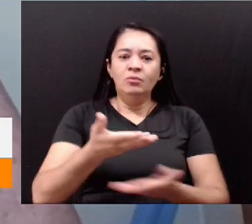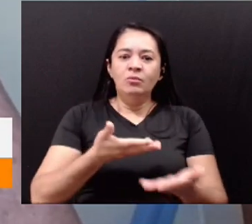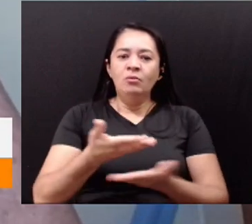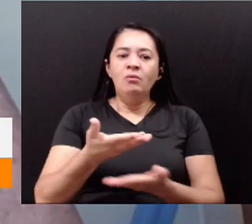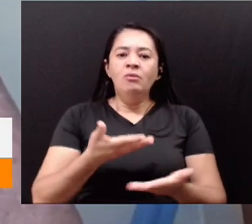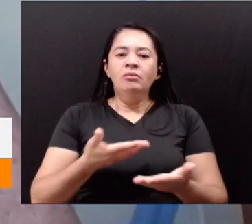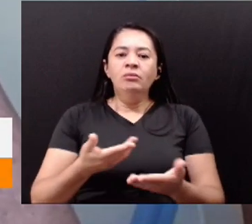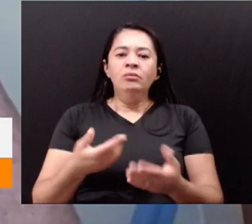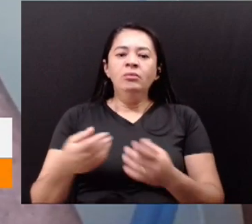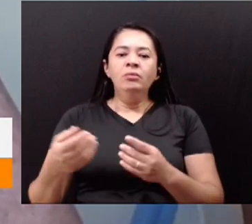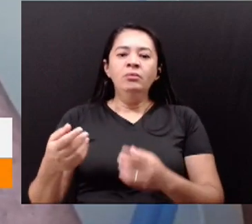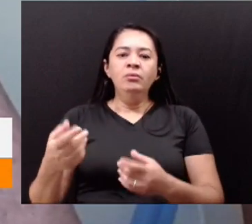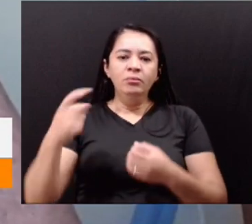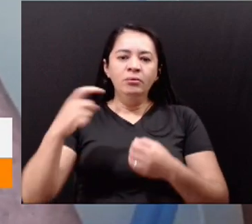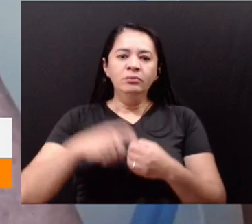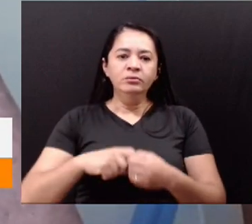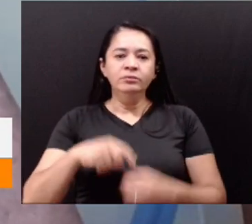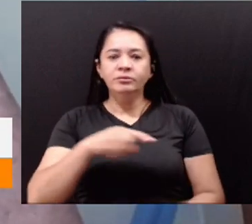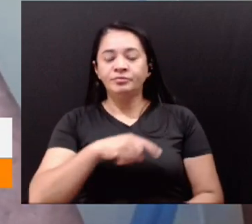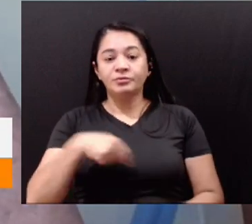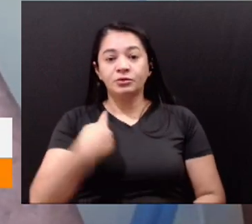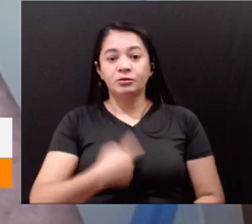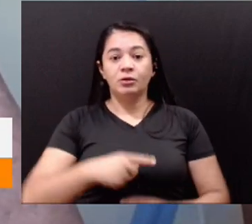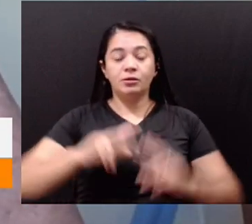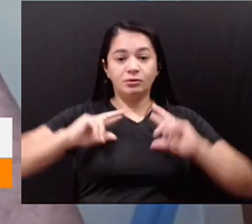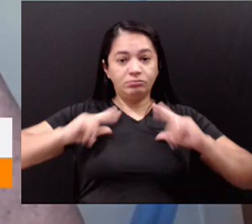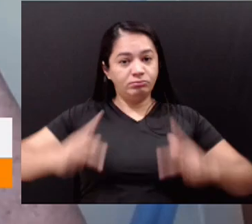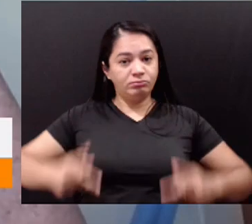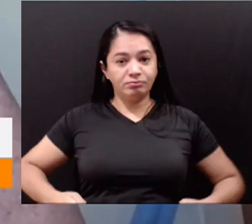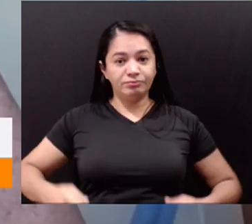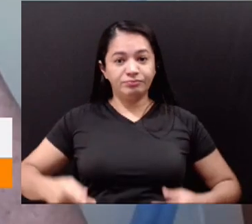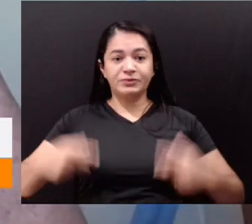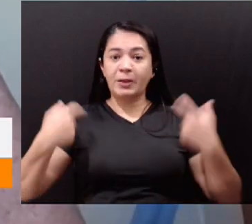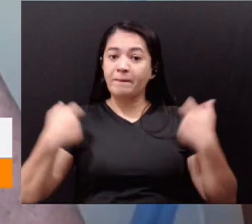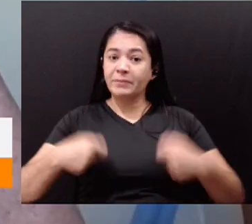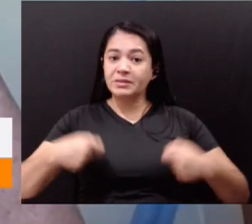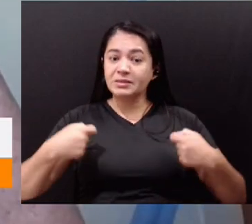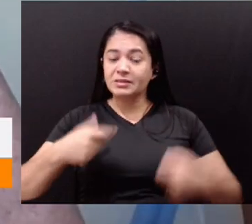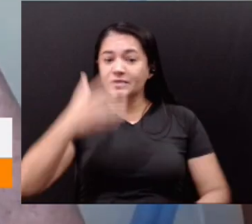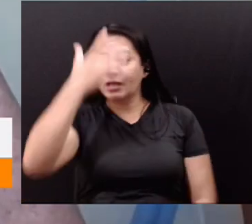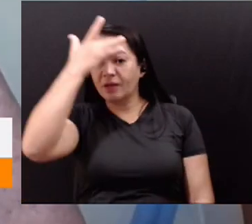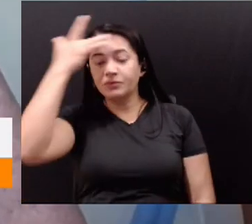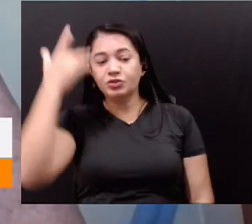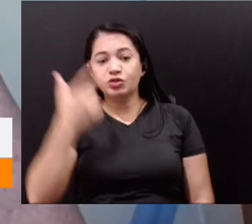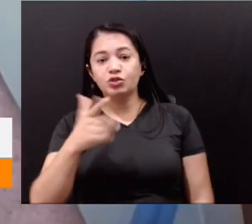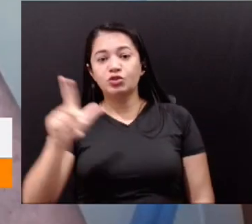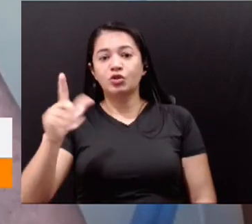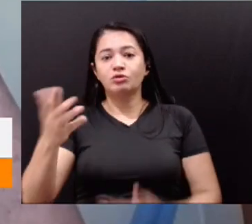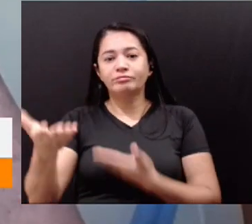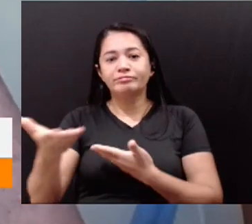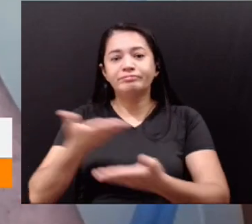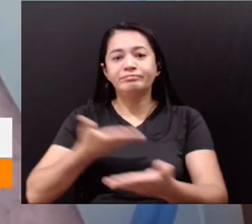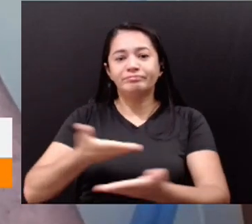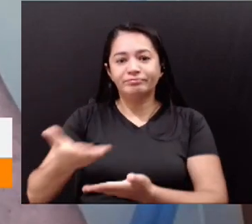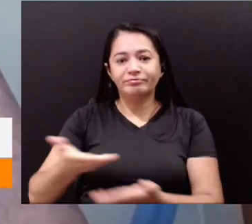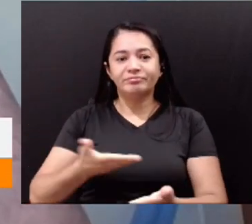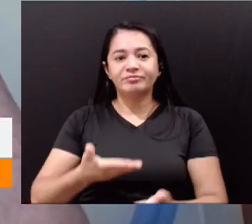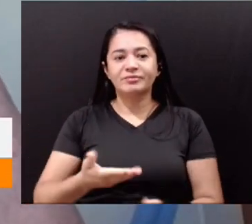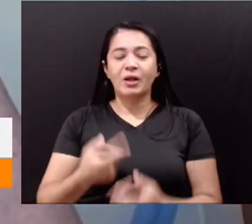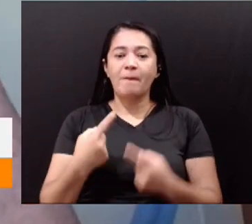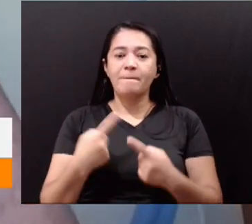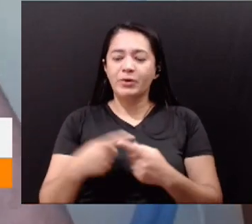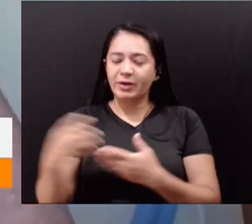a gente precisa de gente, e eu acho que é uma iniciativa que resgata a noção